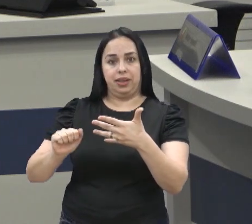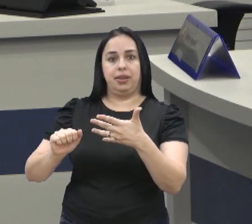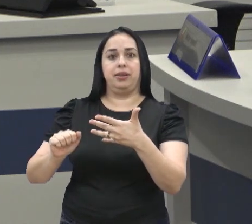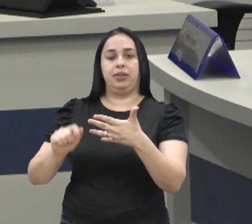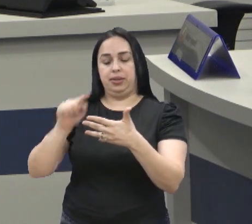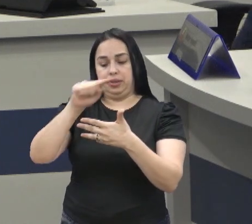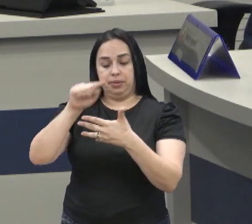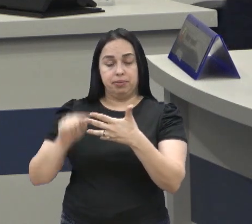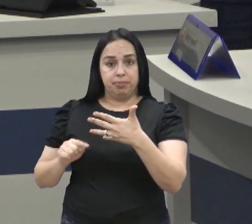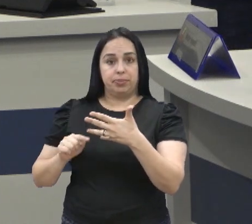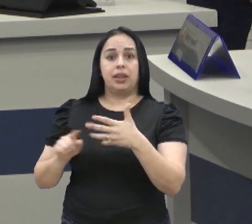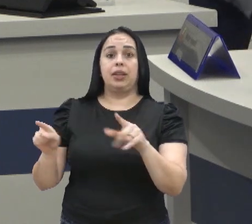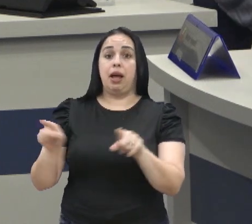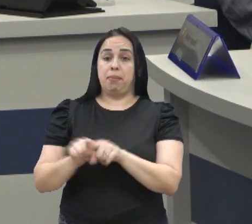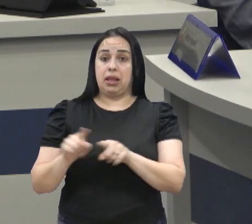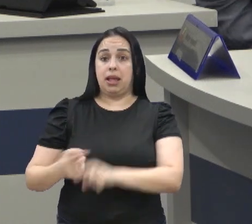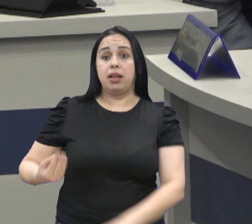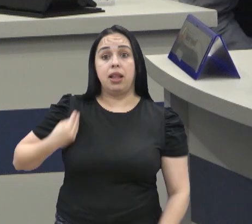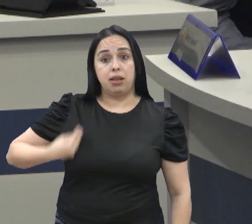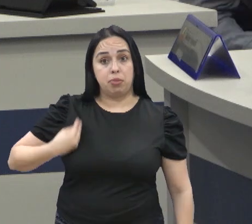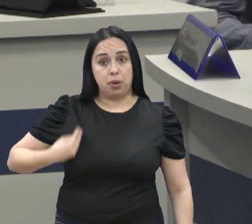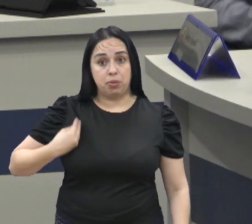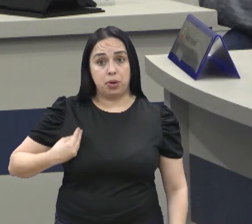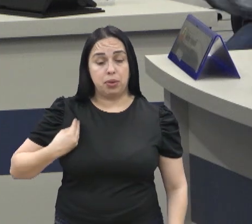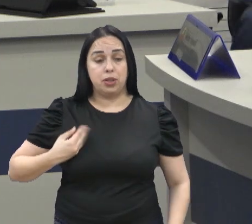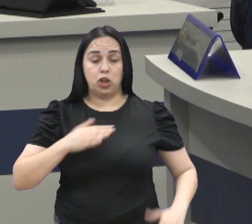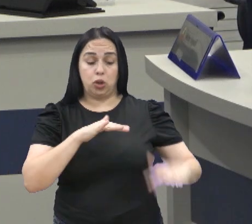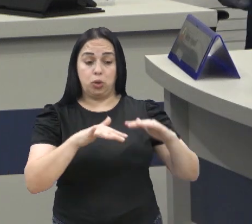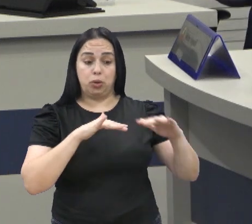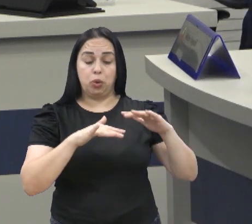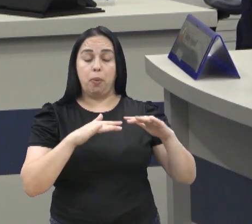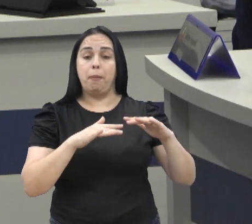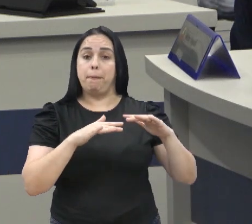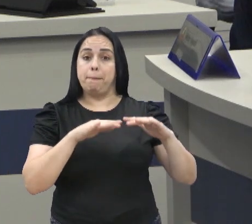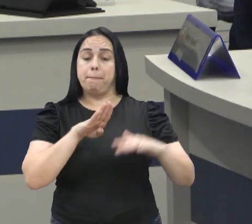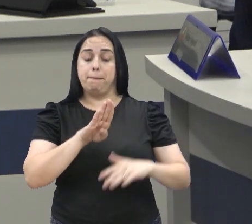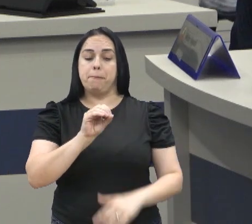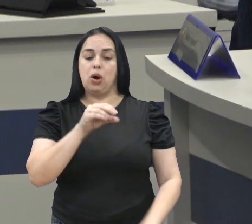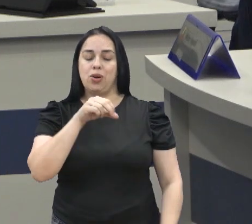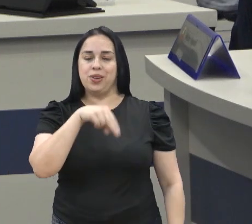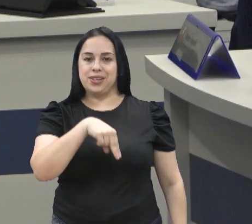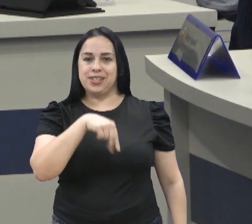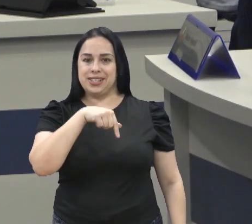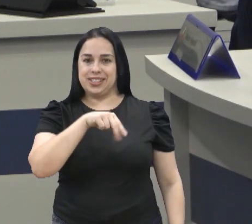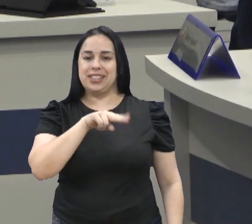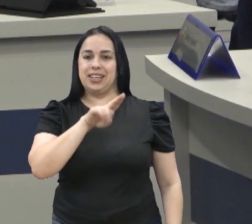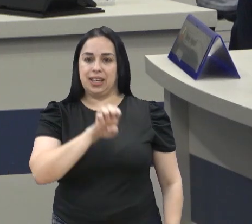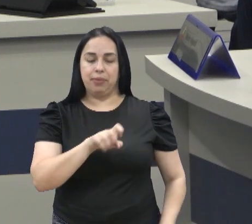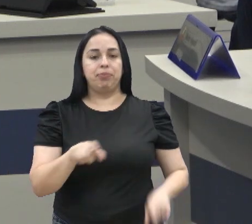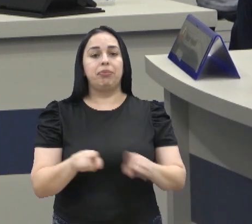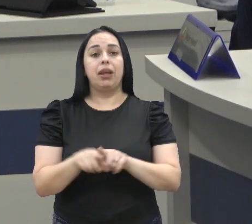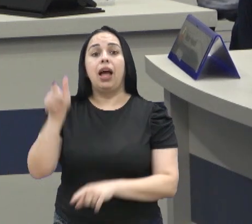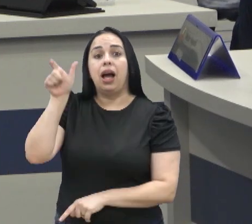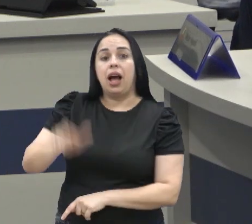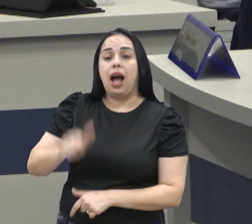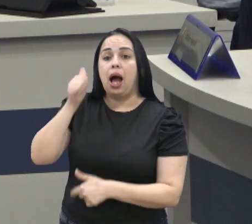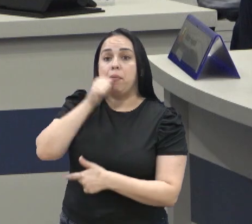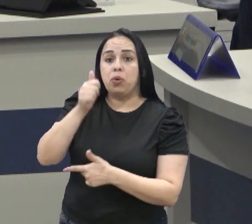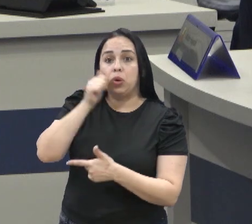Bichotti. Também está do movimento Bosque Betânia, a Ieda Costa, a Sueli